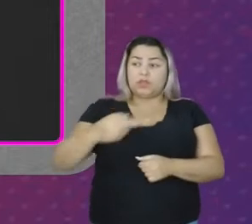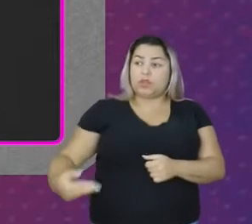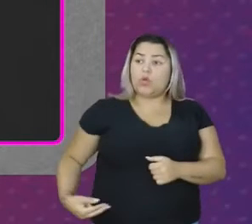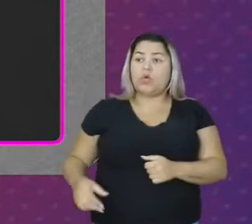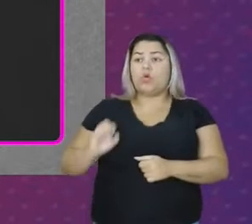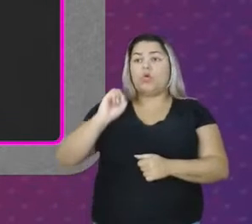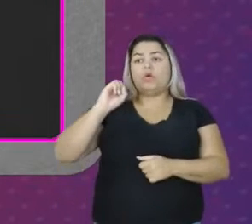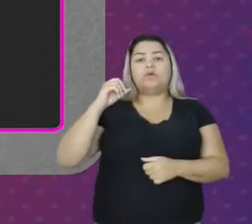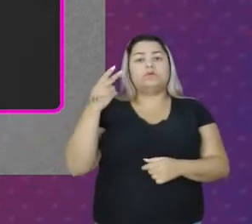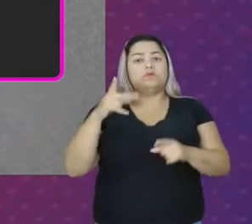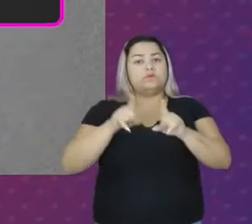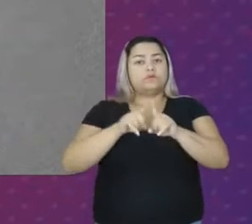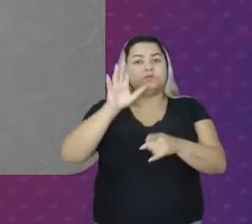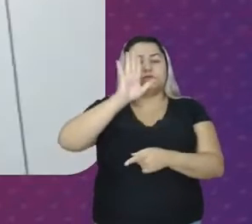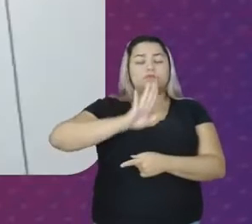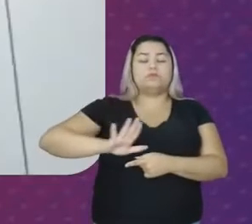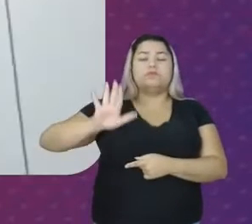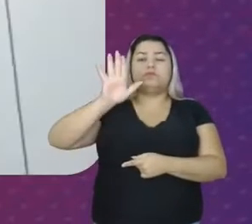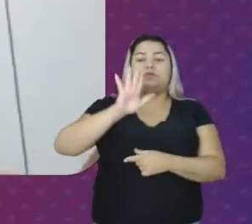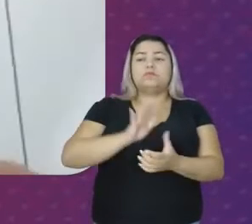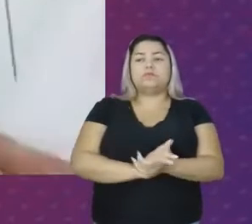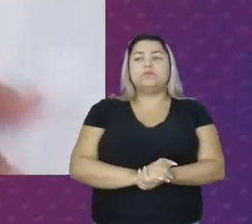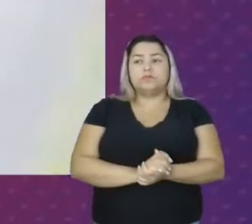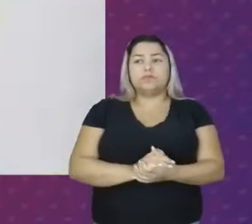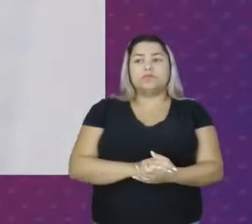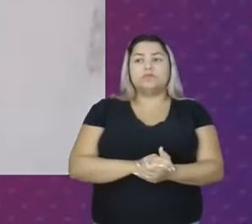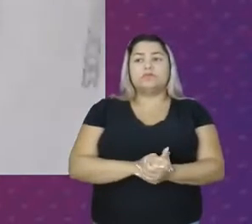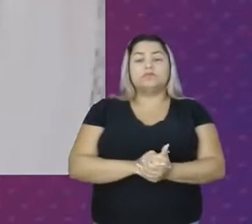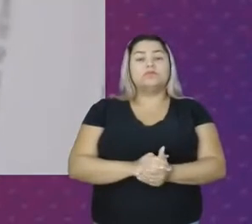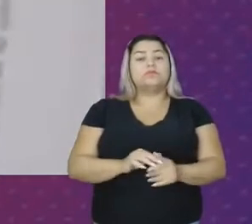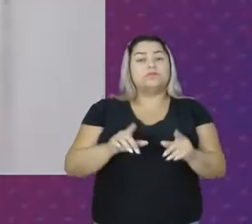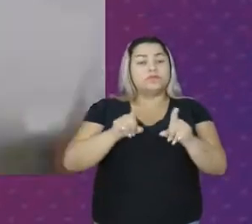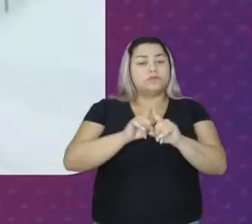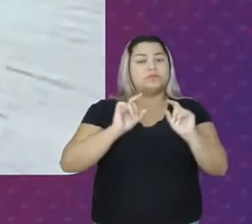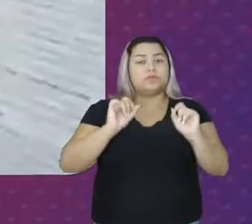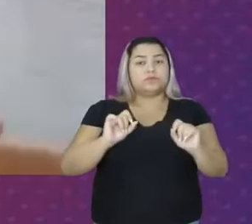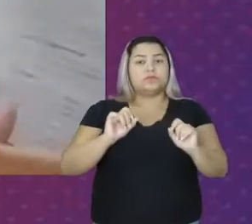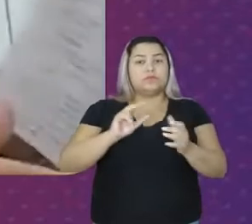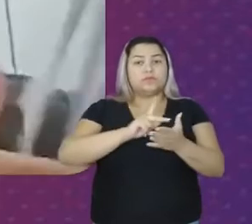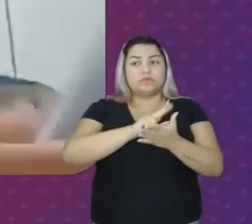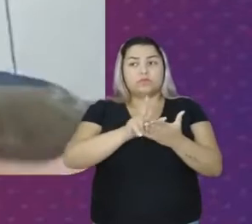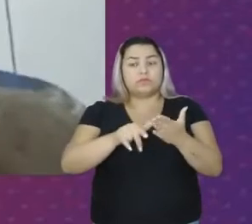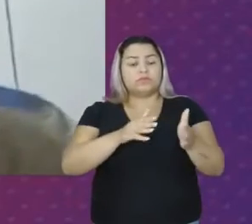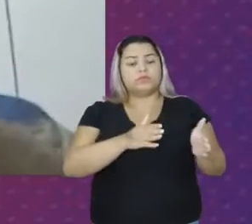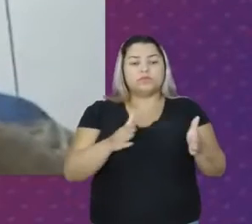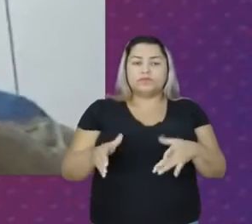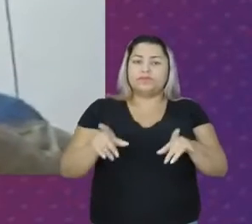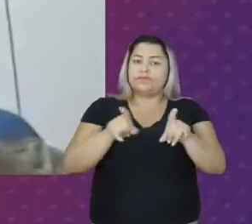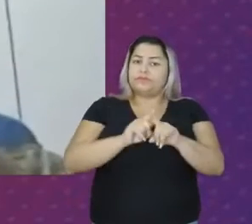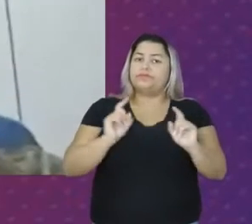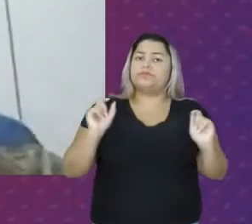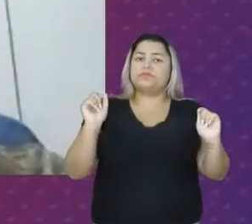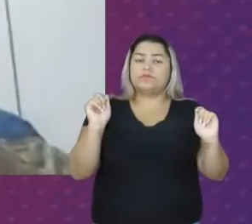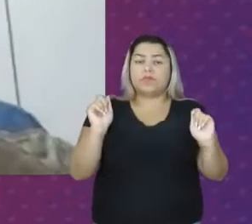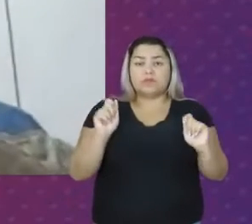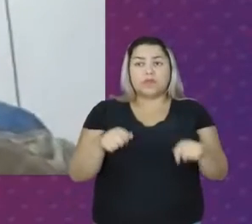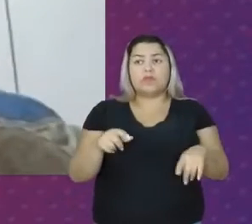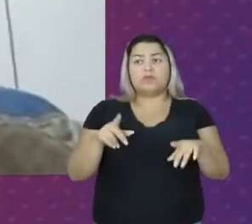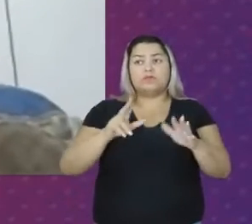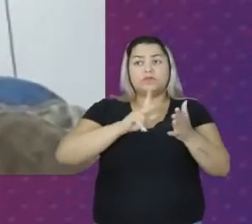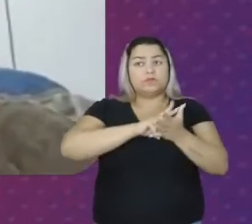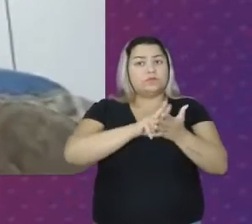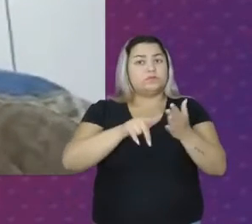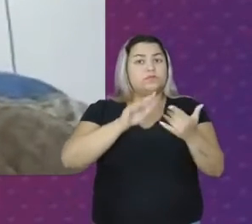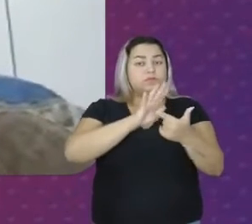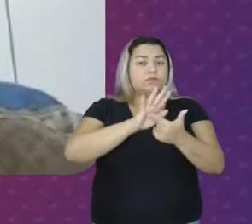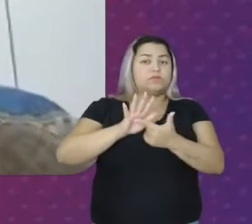ou procedência nacional. Então, ela elenca aqui essa série de questões para nos